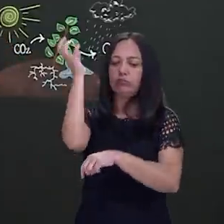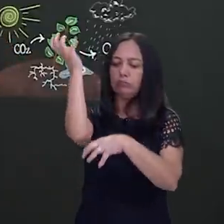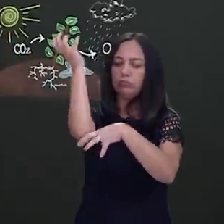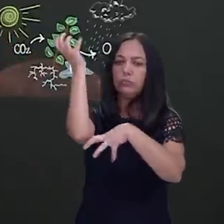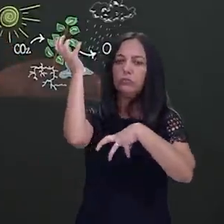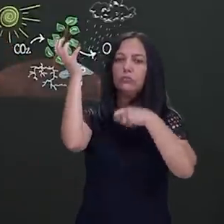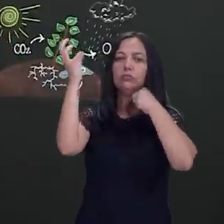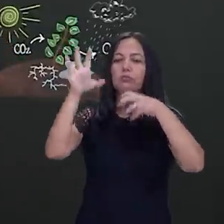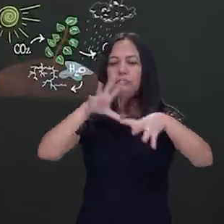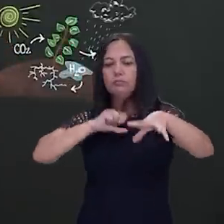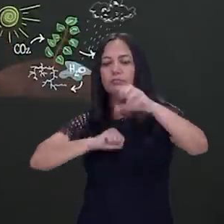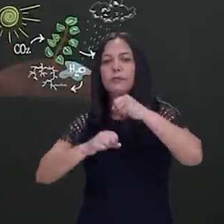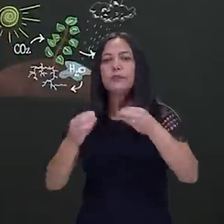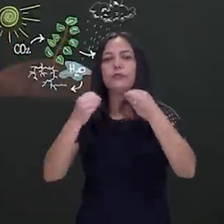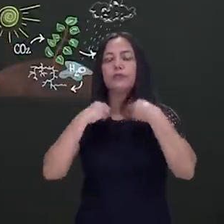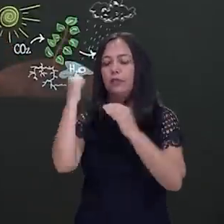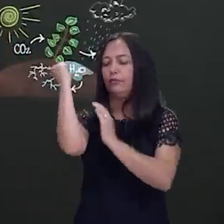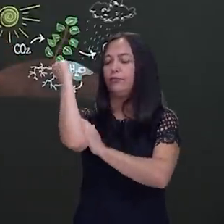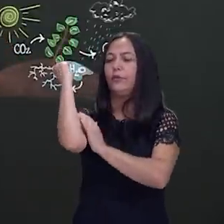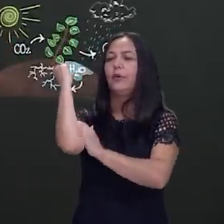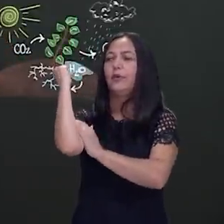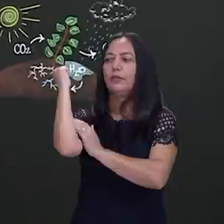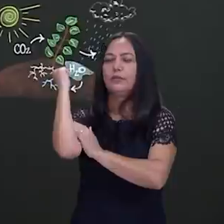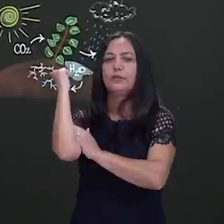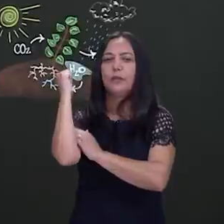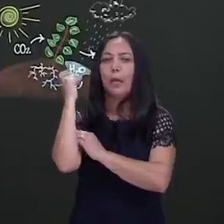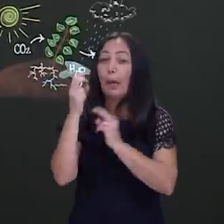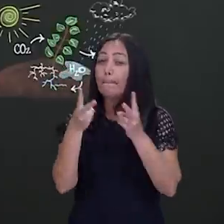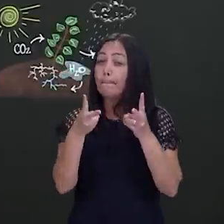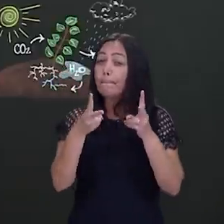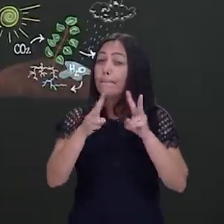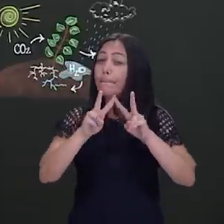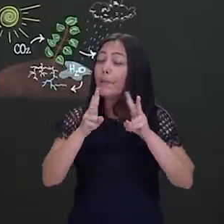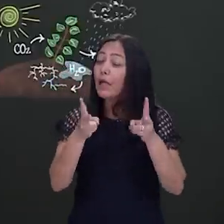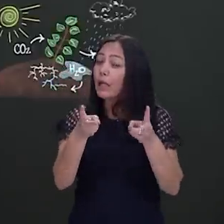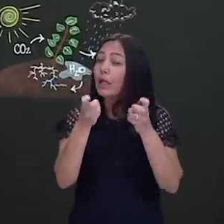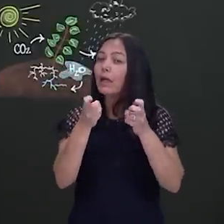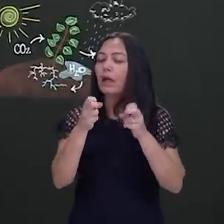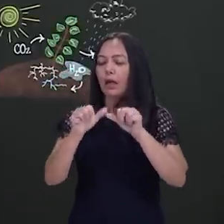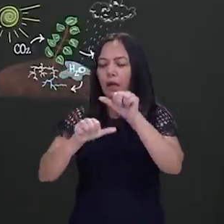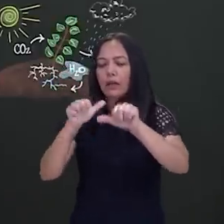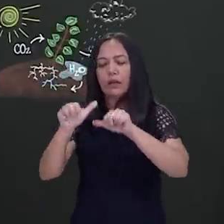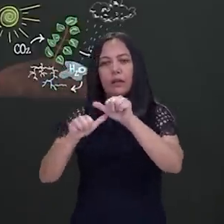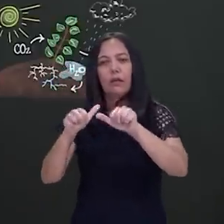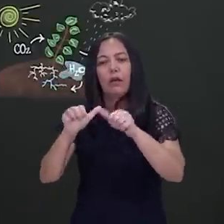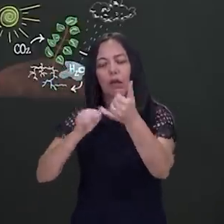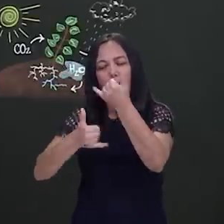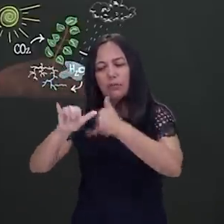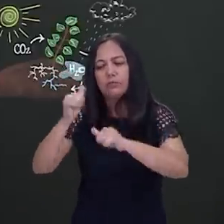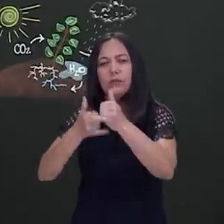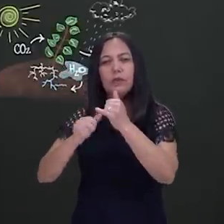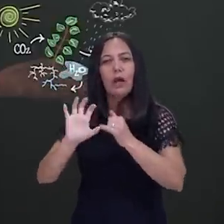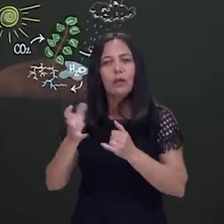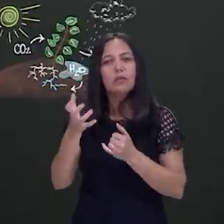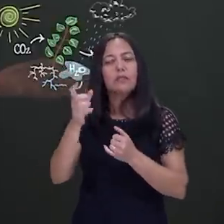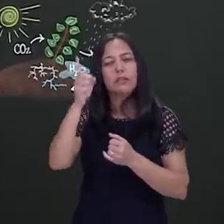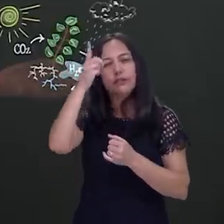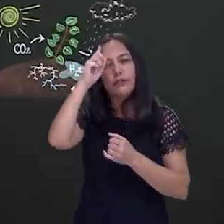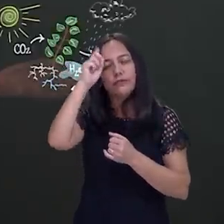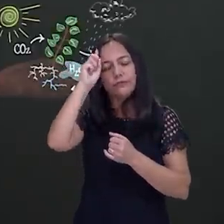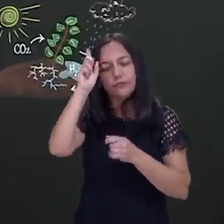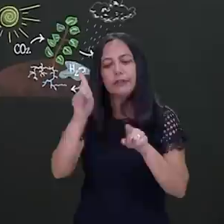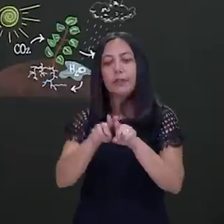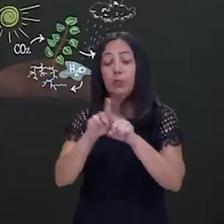aí produzindo energia para nós. Tá vendo como a transformação química ela tá no nosso cotidiano, no nosso dia a dia, no nosso corpo?